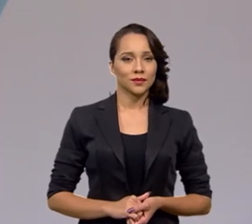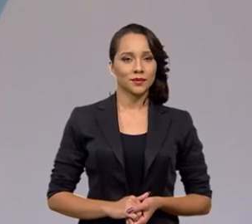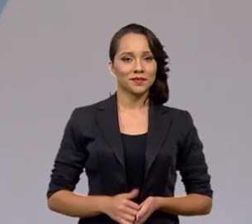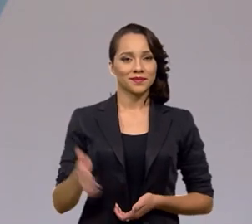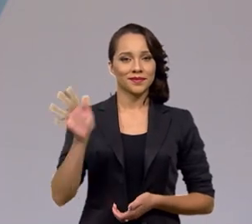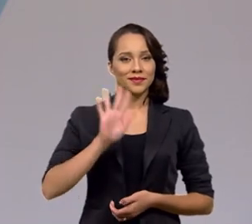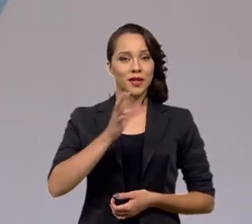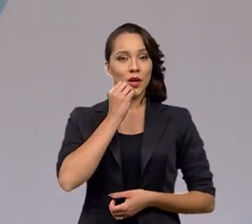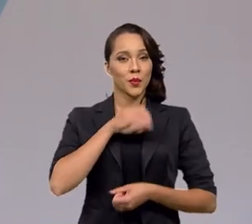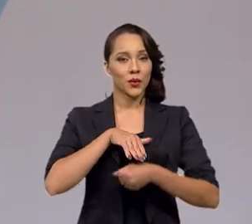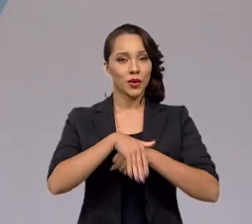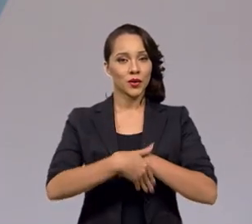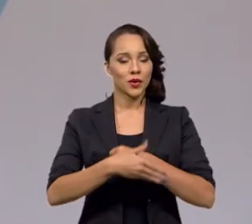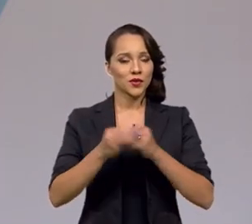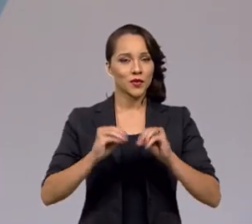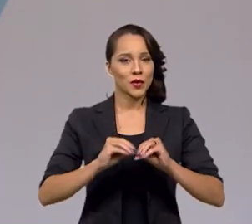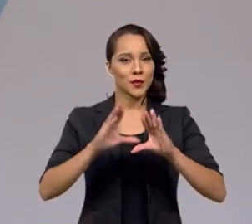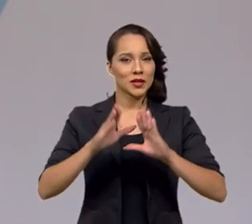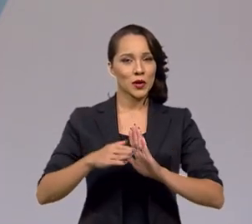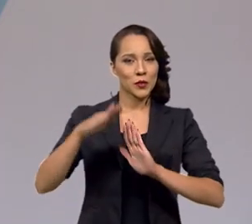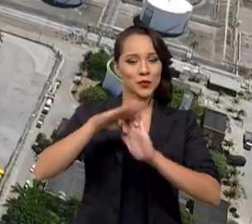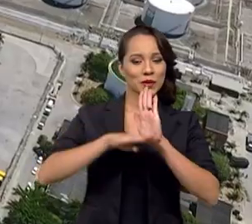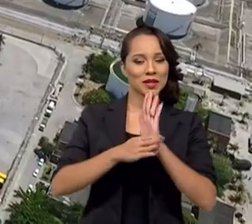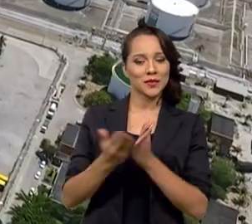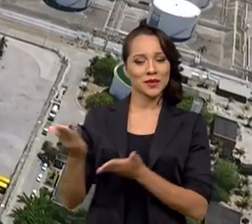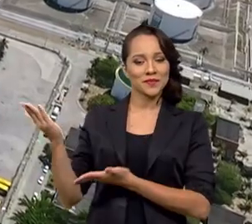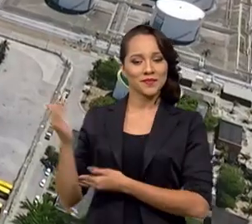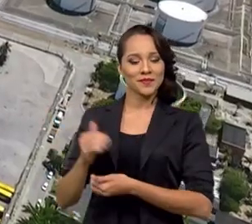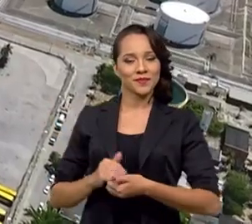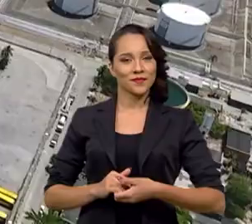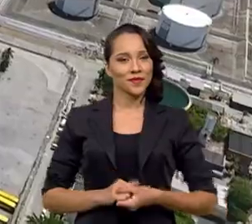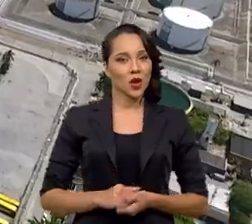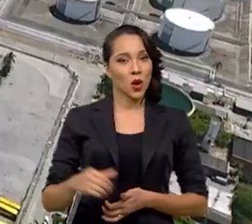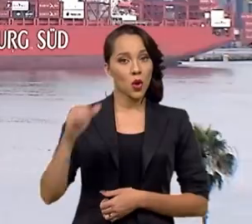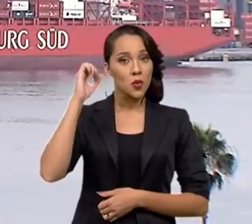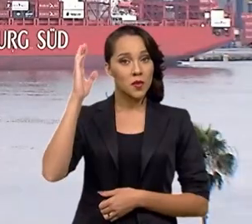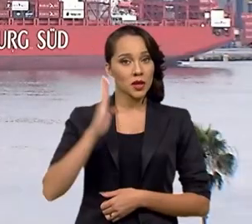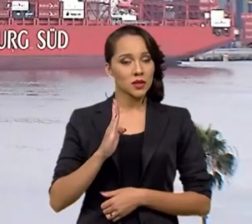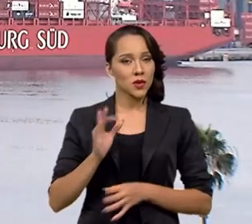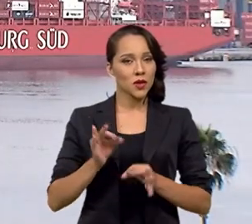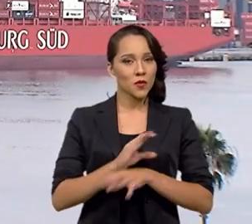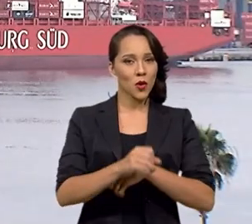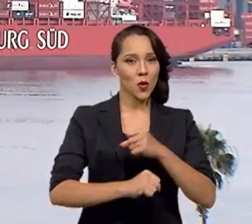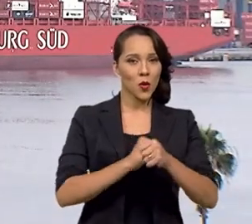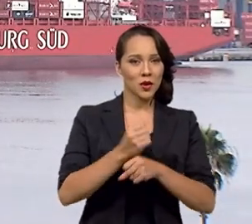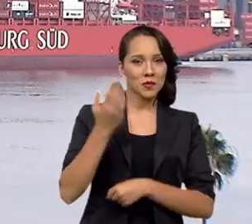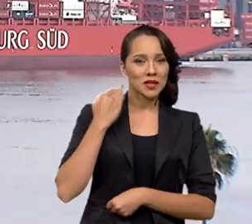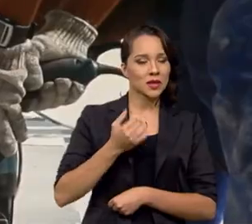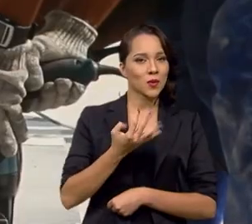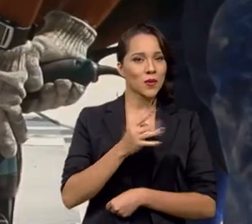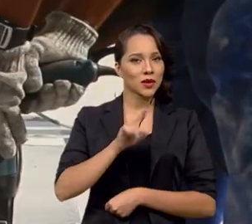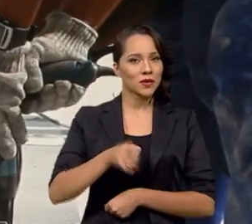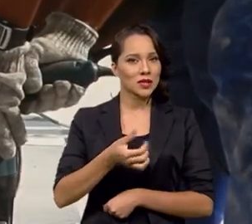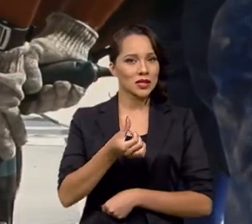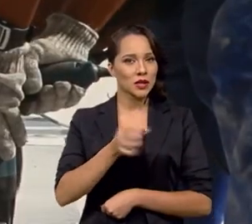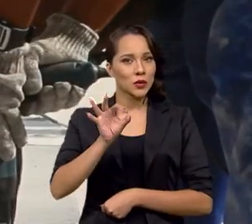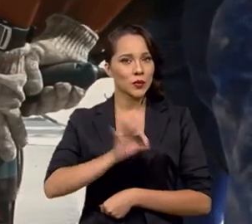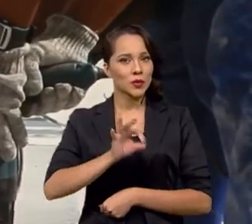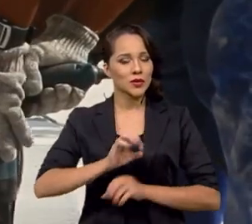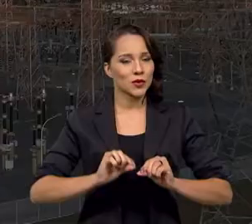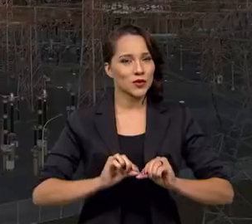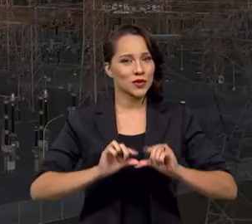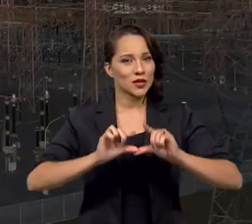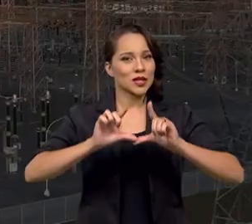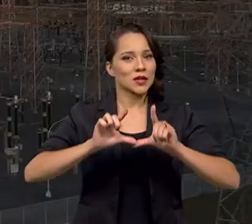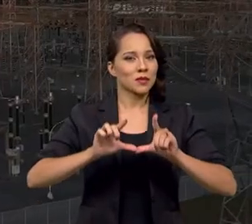O olá boa noite estamos no ar com o Brasil em falta o Brasil fechou o ano passado com 4,6 por